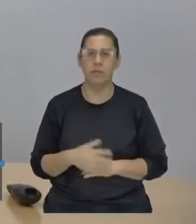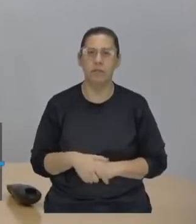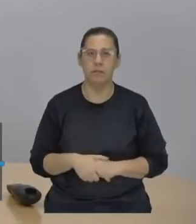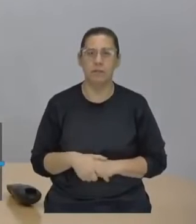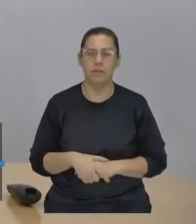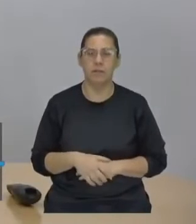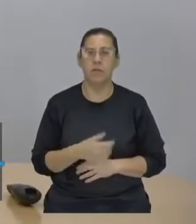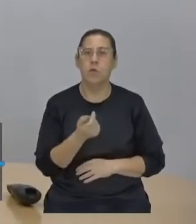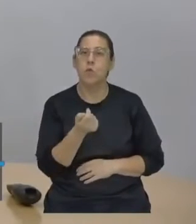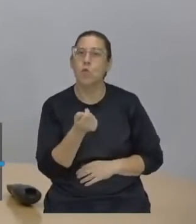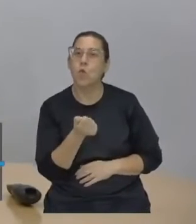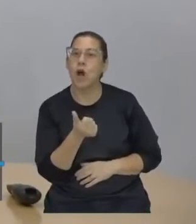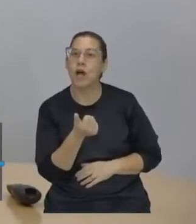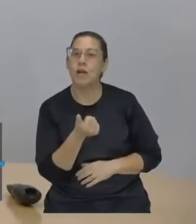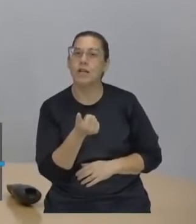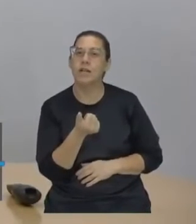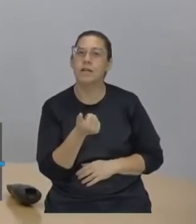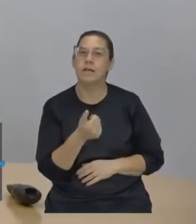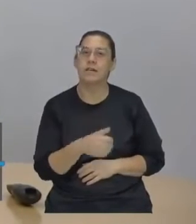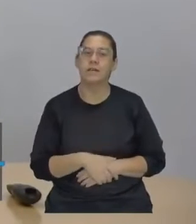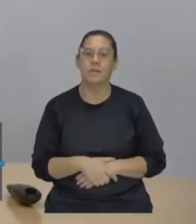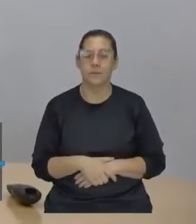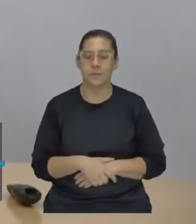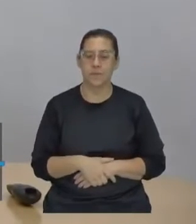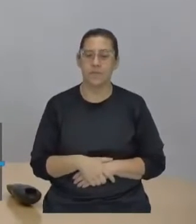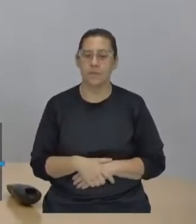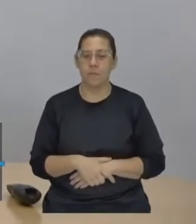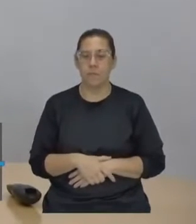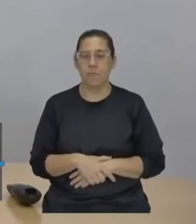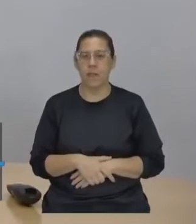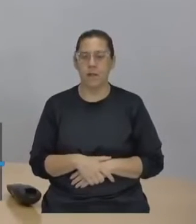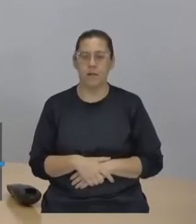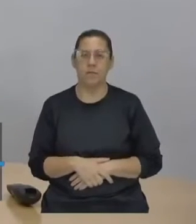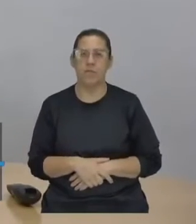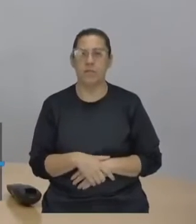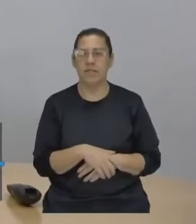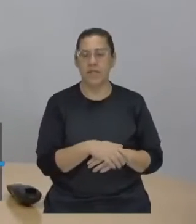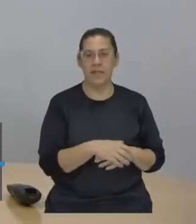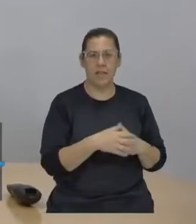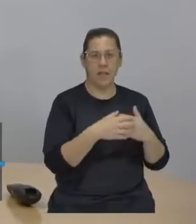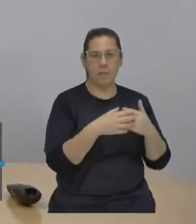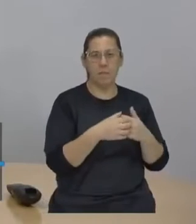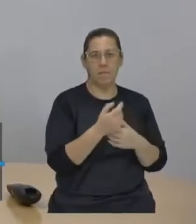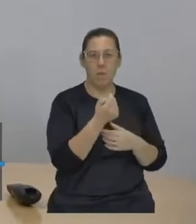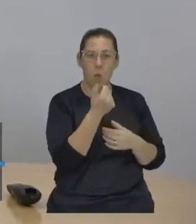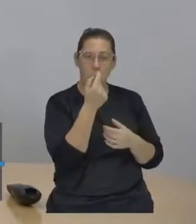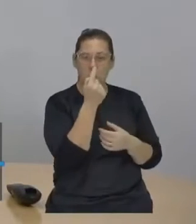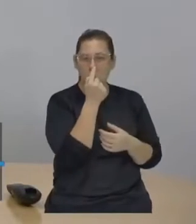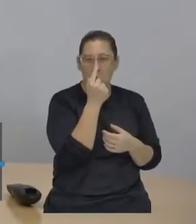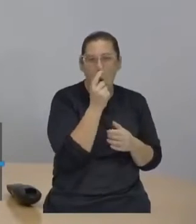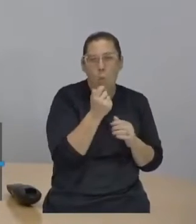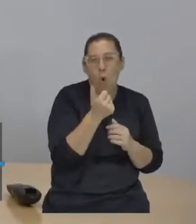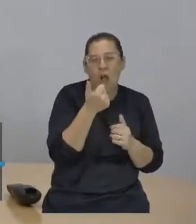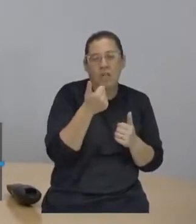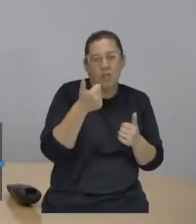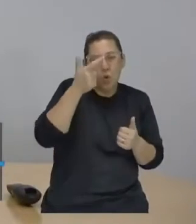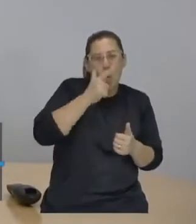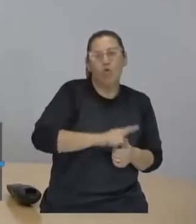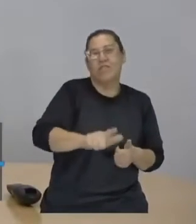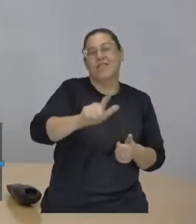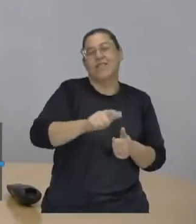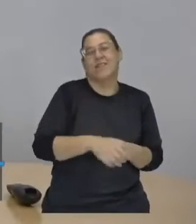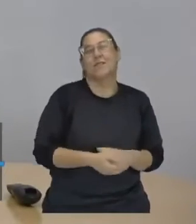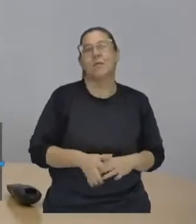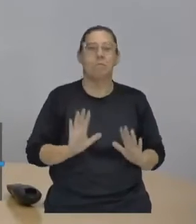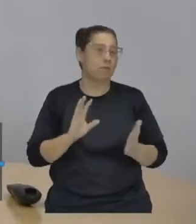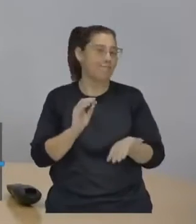o quase, ele vai dizer que você chegou próximo à concretização da coisa,